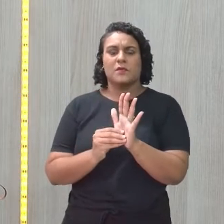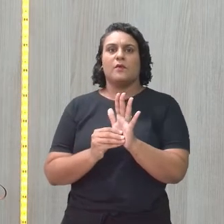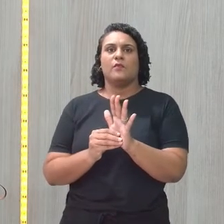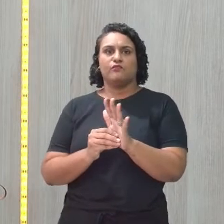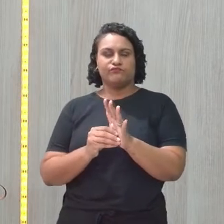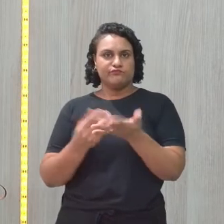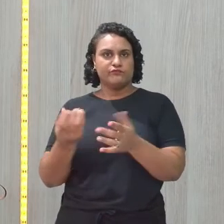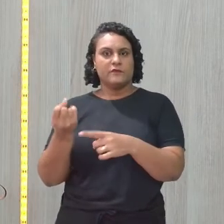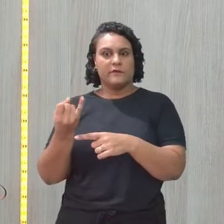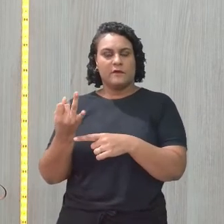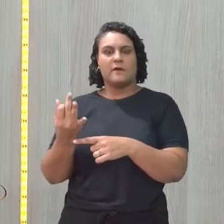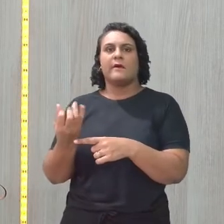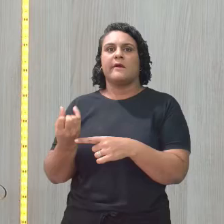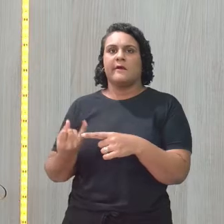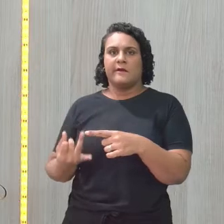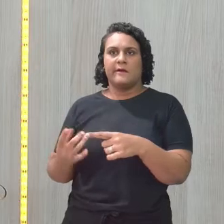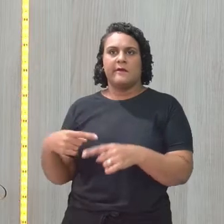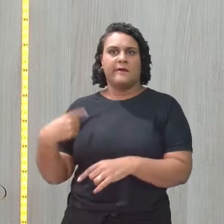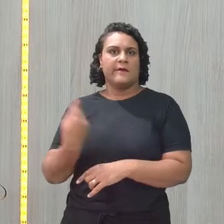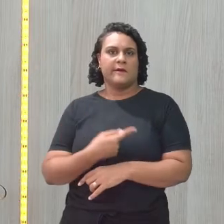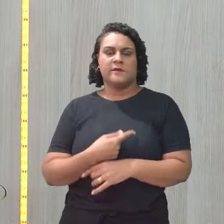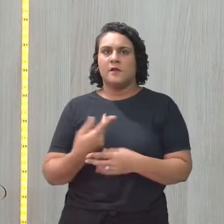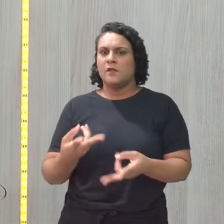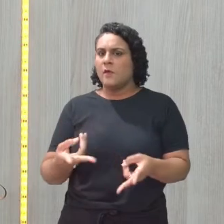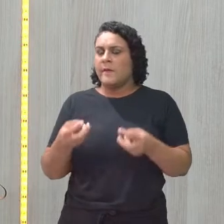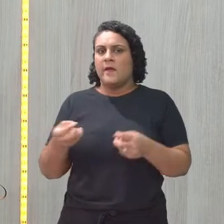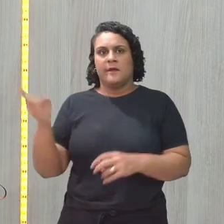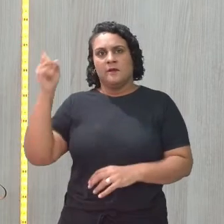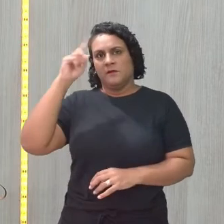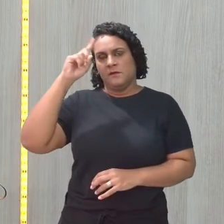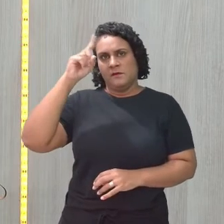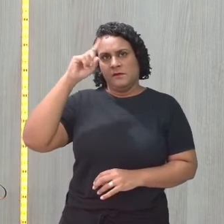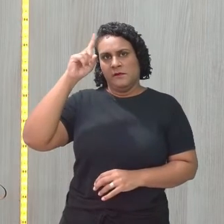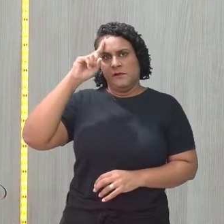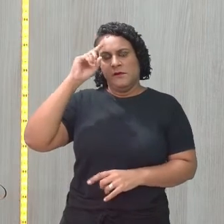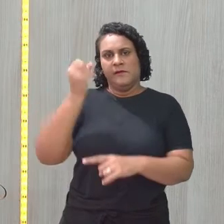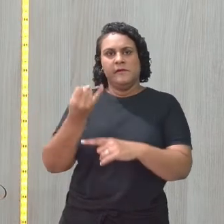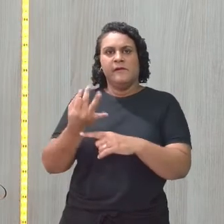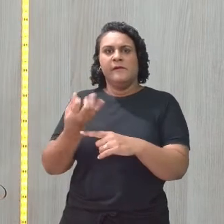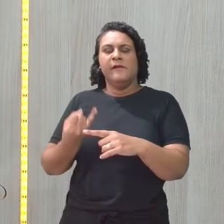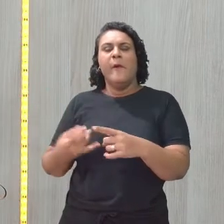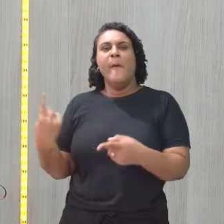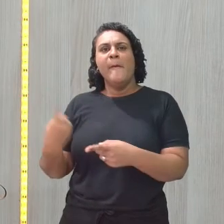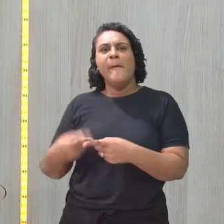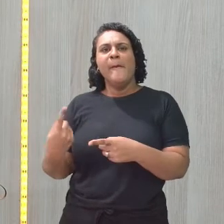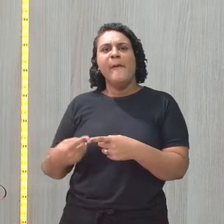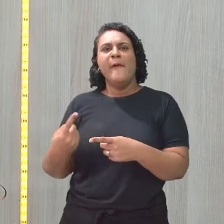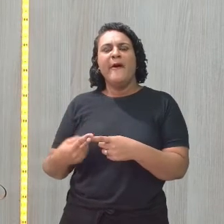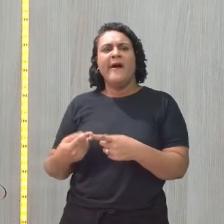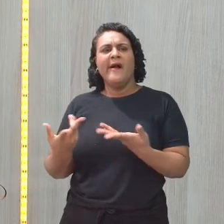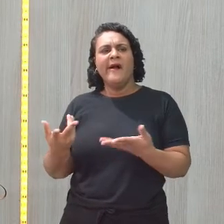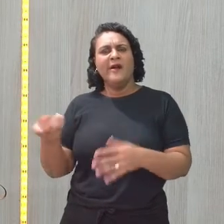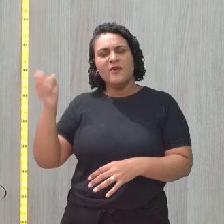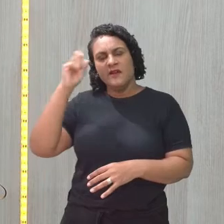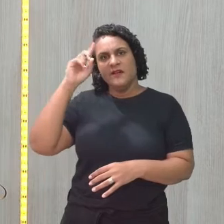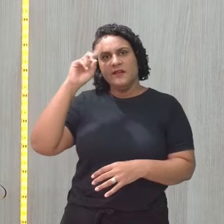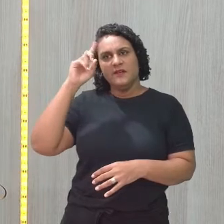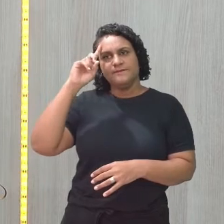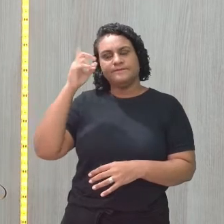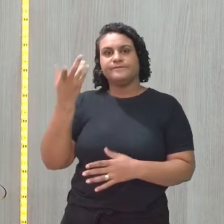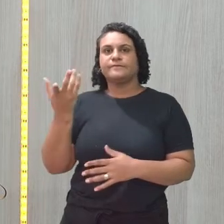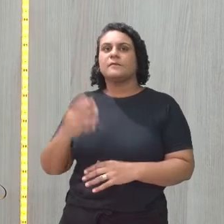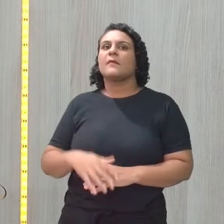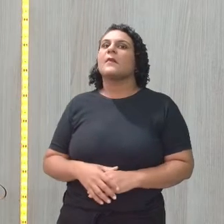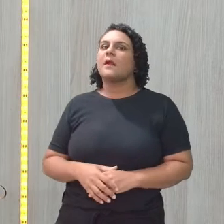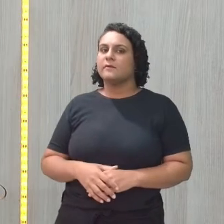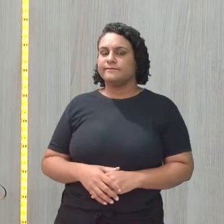De fato, né, como o professor falou, a gente não vê no dia a dia as frações, porque no mundo real os números na forma decimal dão